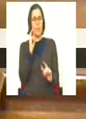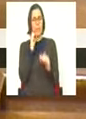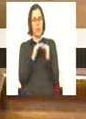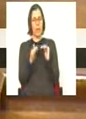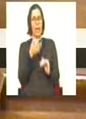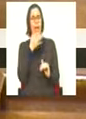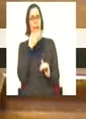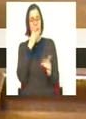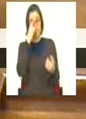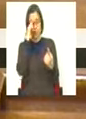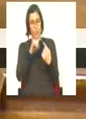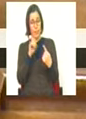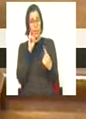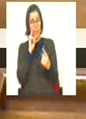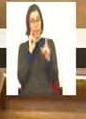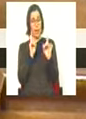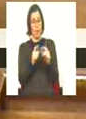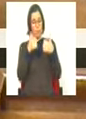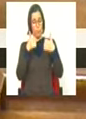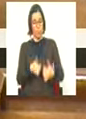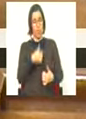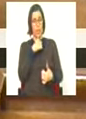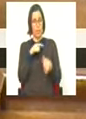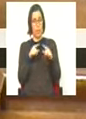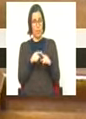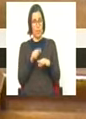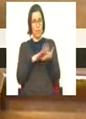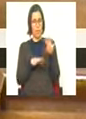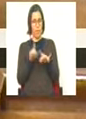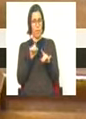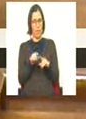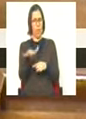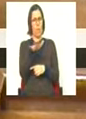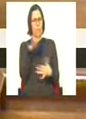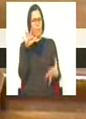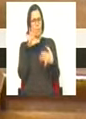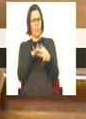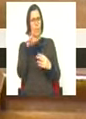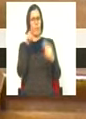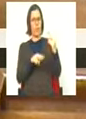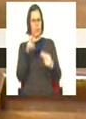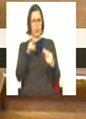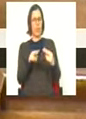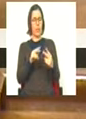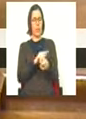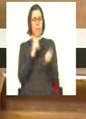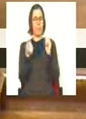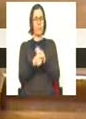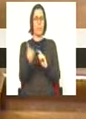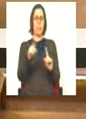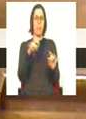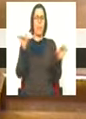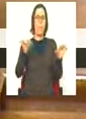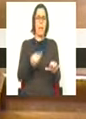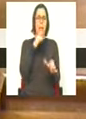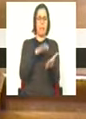estável, destinado a garantir que uma boa decisão, tomada num certo contexto fiscal, não se transforma numa má